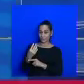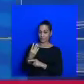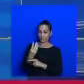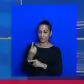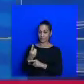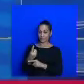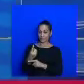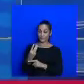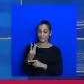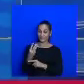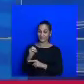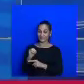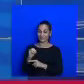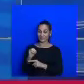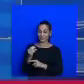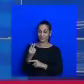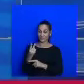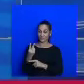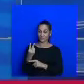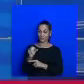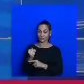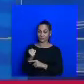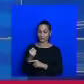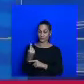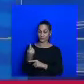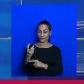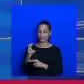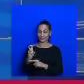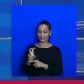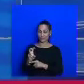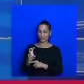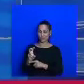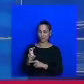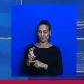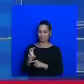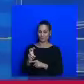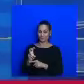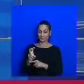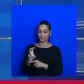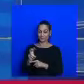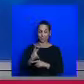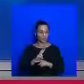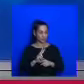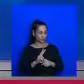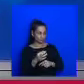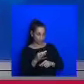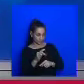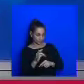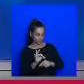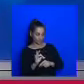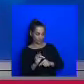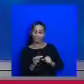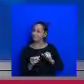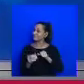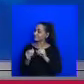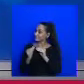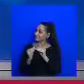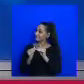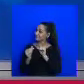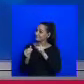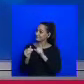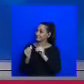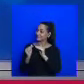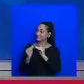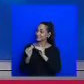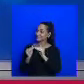11, 41, 30, 28 e 15. Auditores, confirmam? Sim,